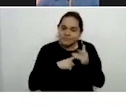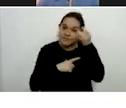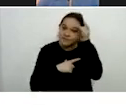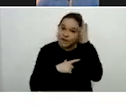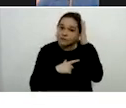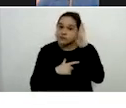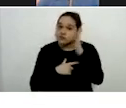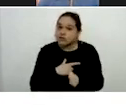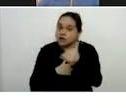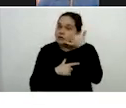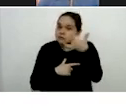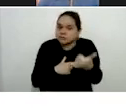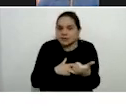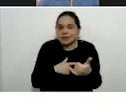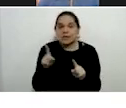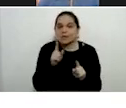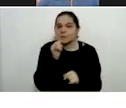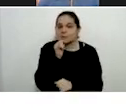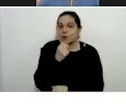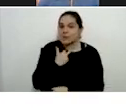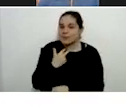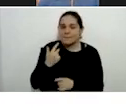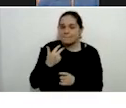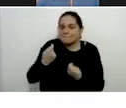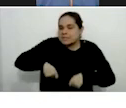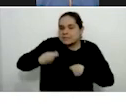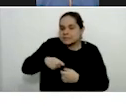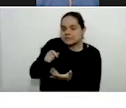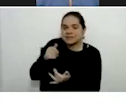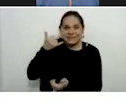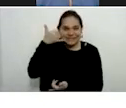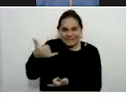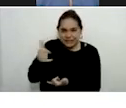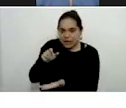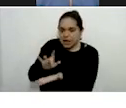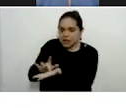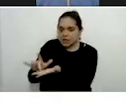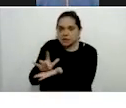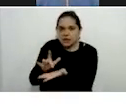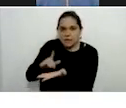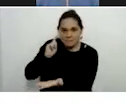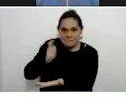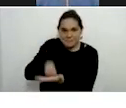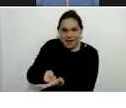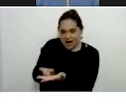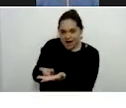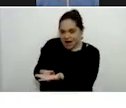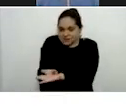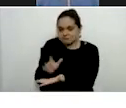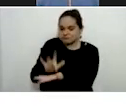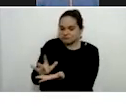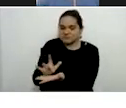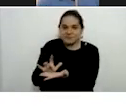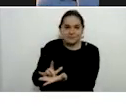o associado não precisa encostar na maquininha do lugar. Além de tudo, agora na época da pandemia, é um tipo de prevenção também.